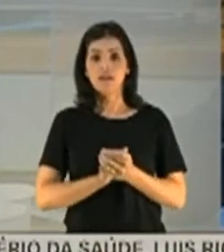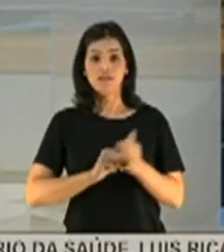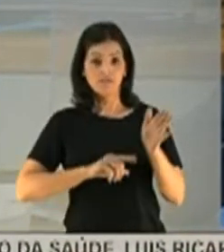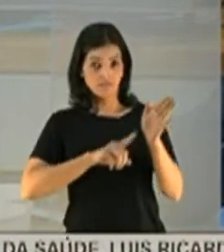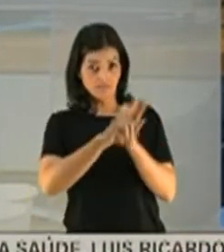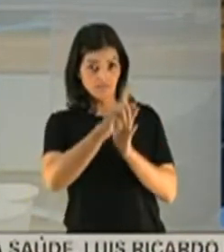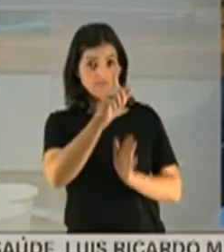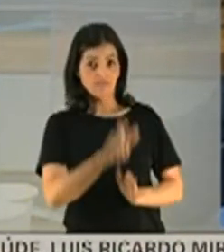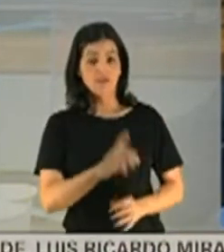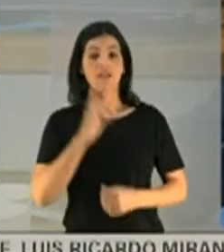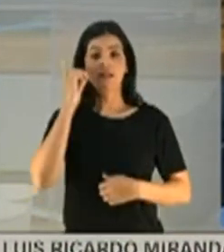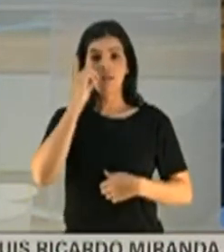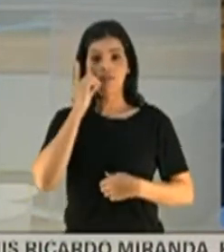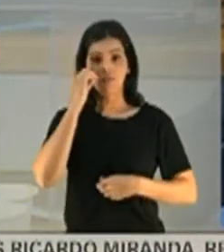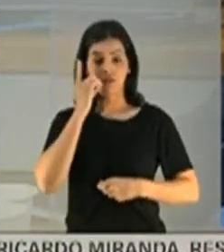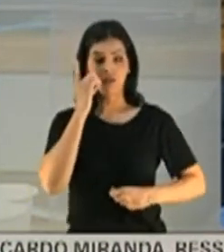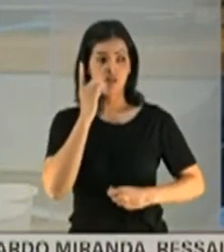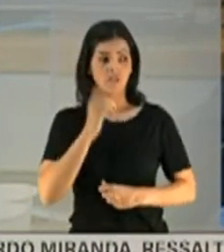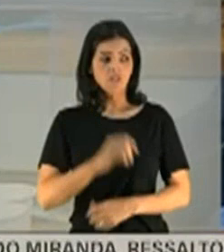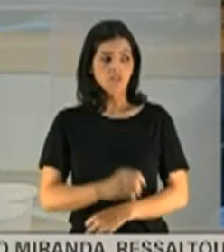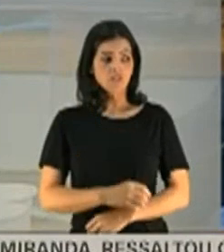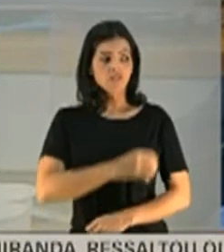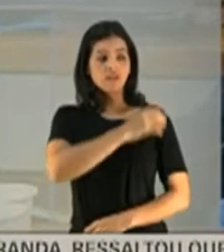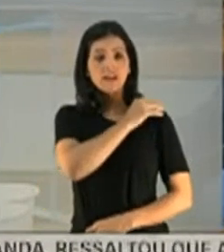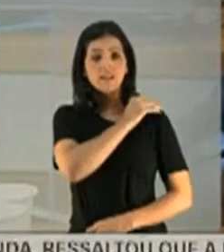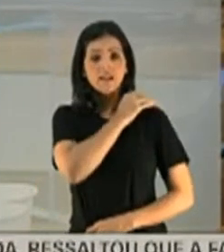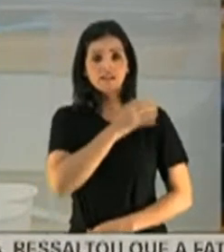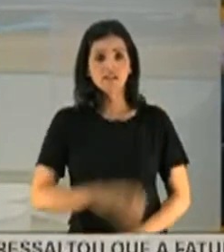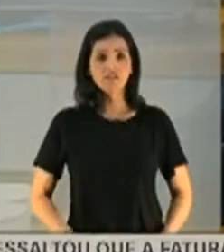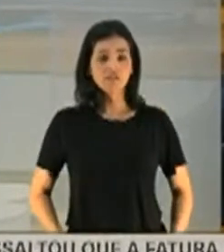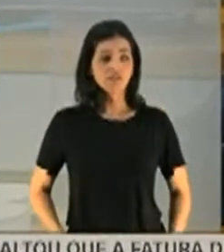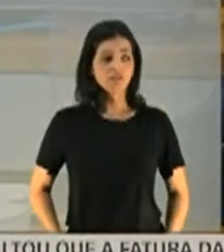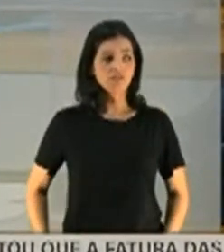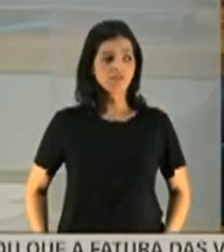algumas perguntas, depois eu vou para uma área mais técnica,